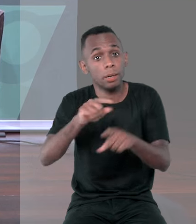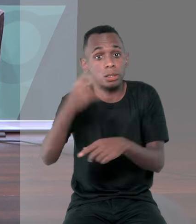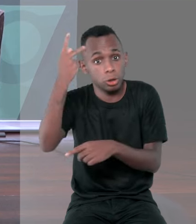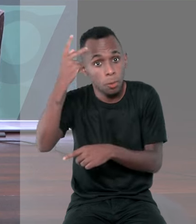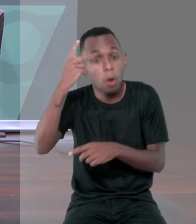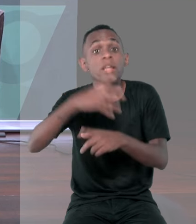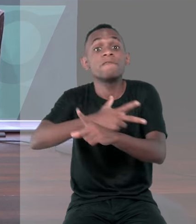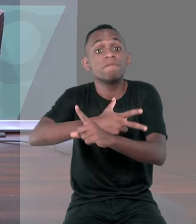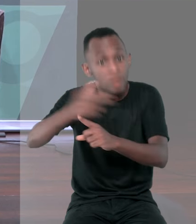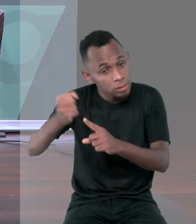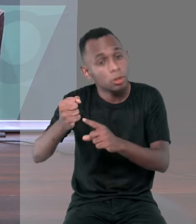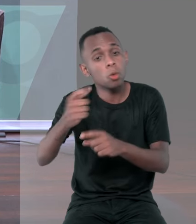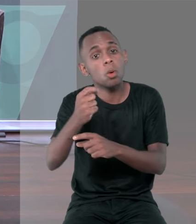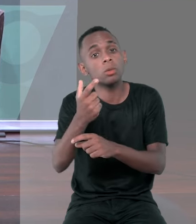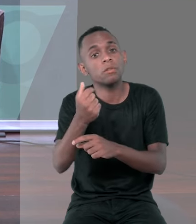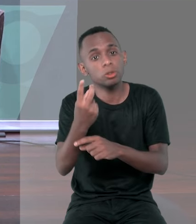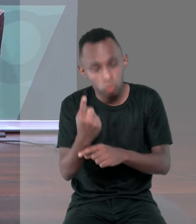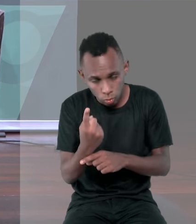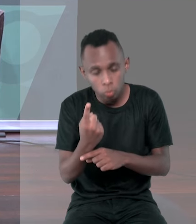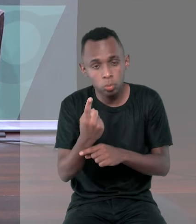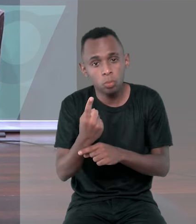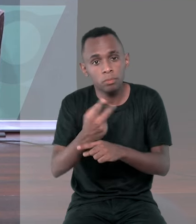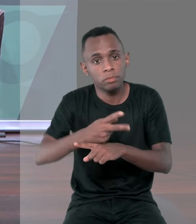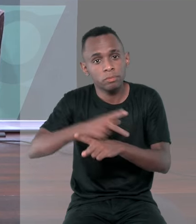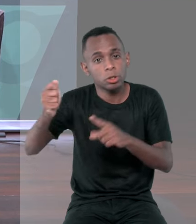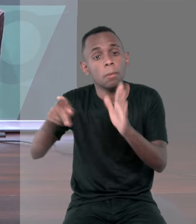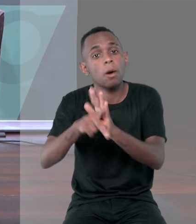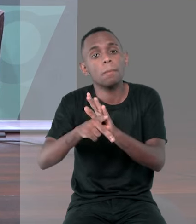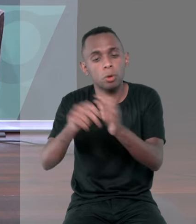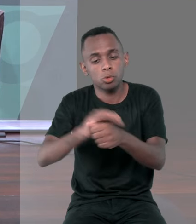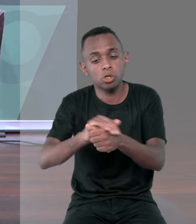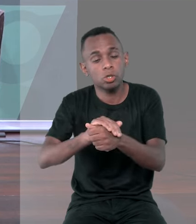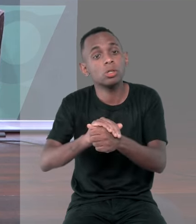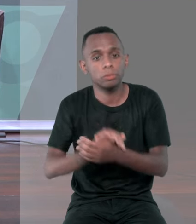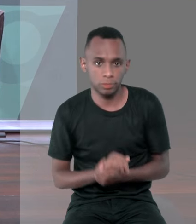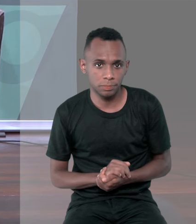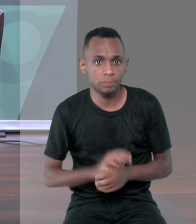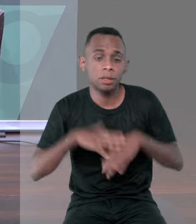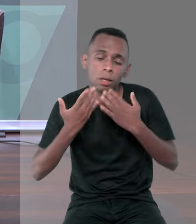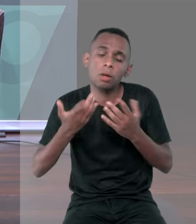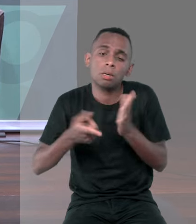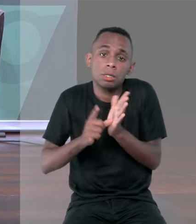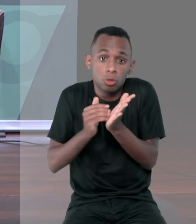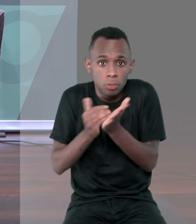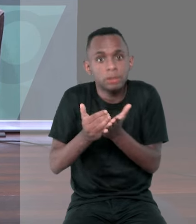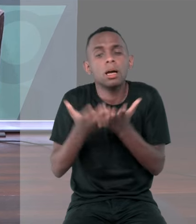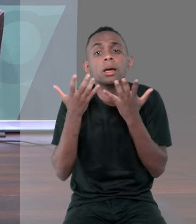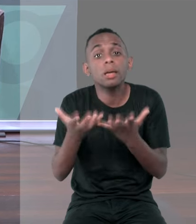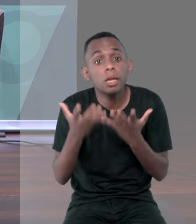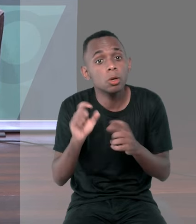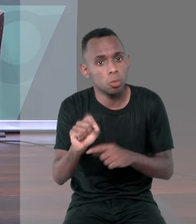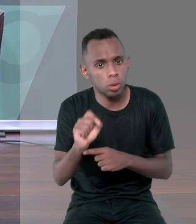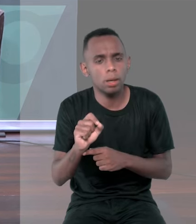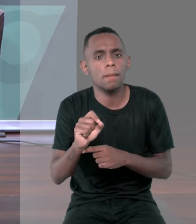do Jabuti em 2021. Não é isso mesmo, Jefferson? Para começar, gente, a gente gostaria de fazer